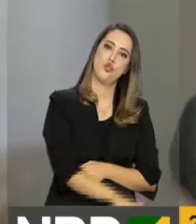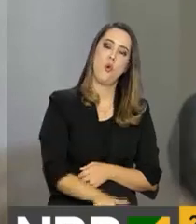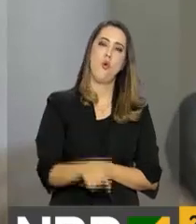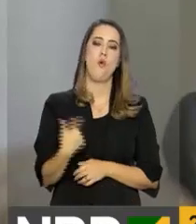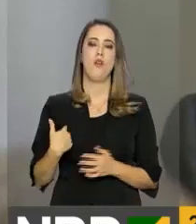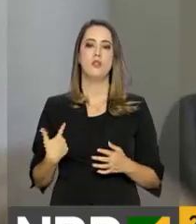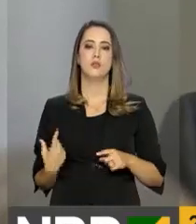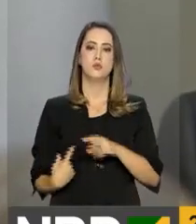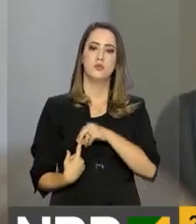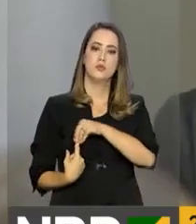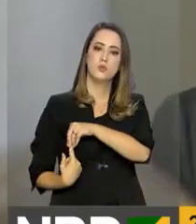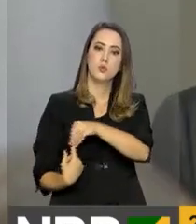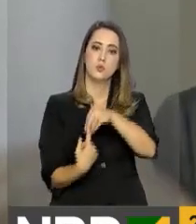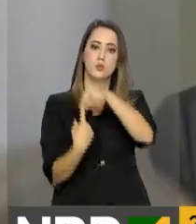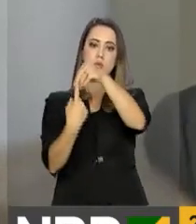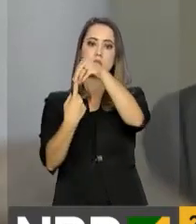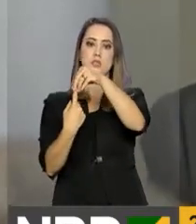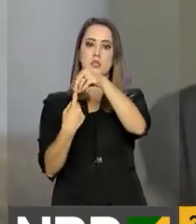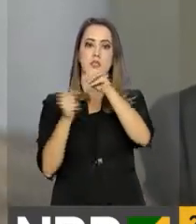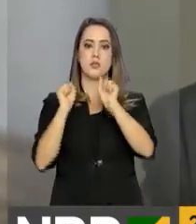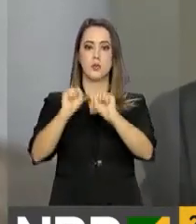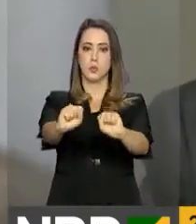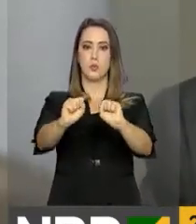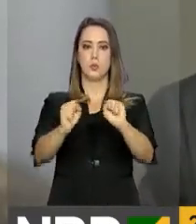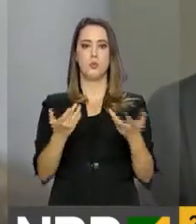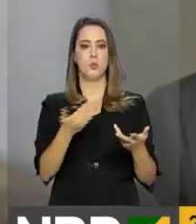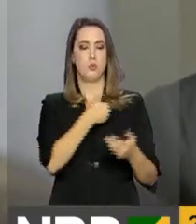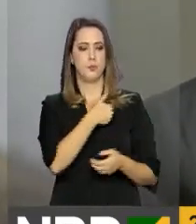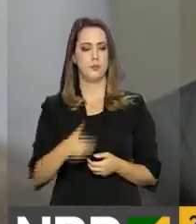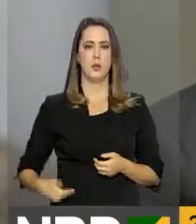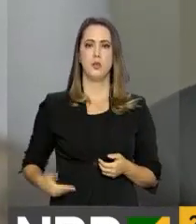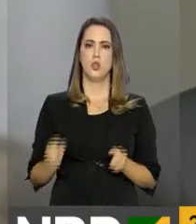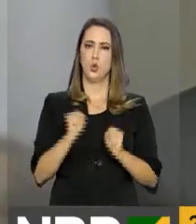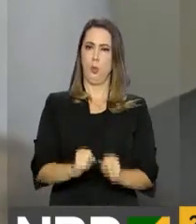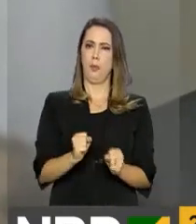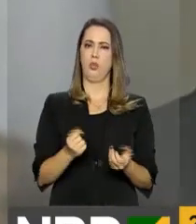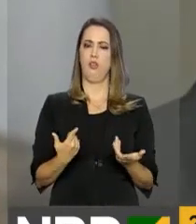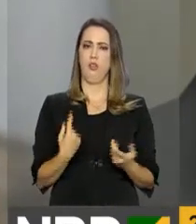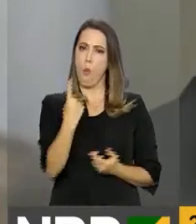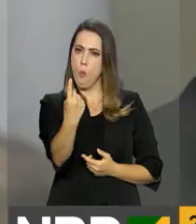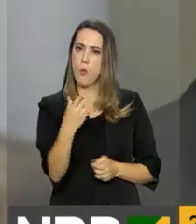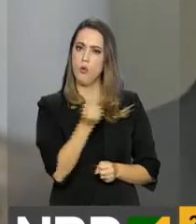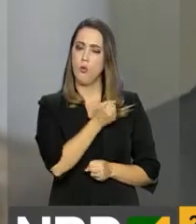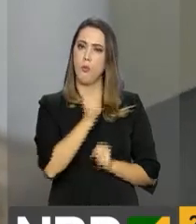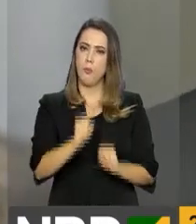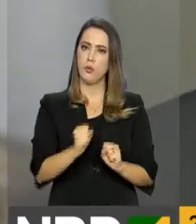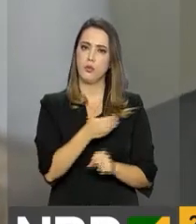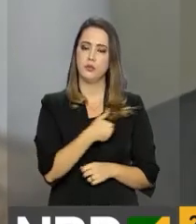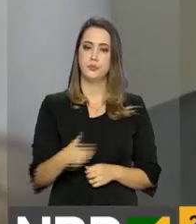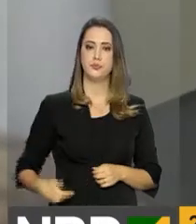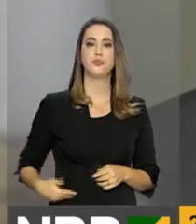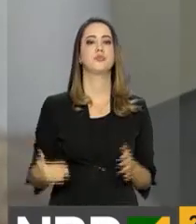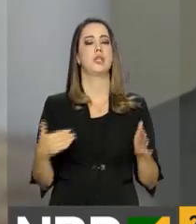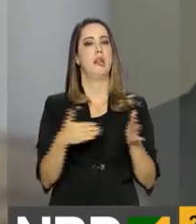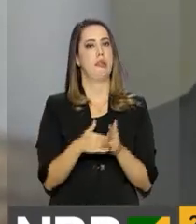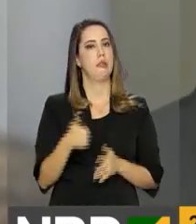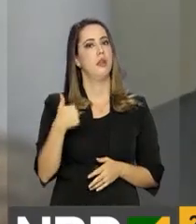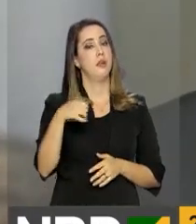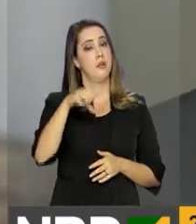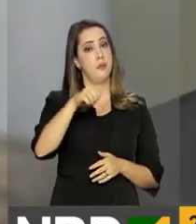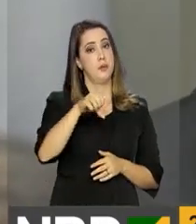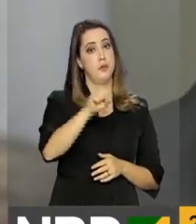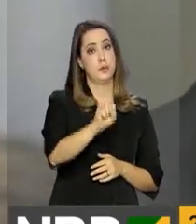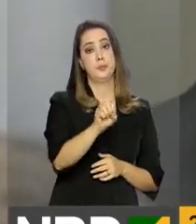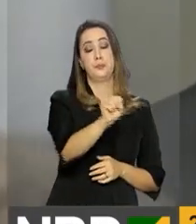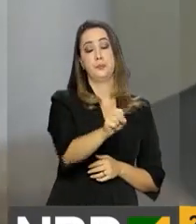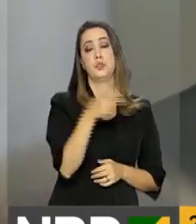uma centralização absoluta do poder que, mais uma vez, durou de 64 a 88. É